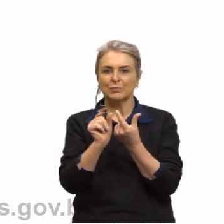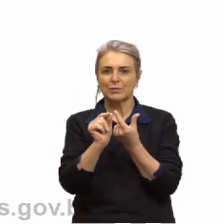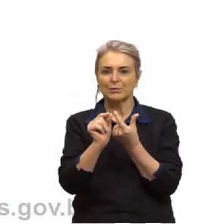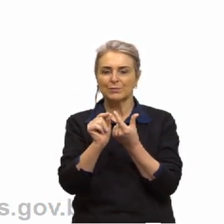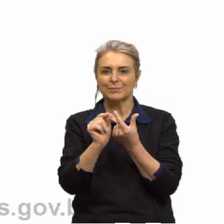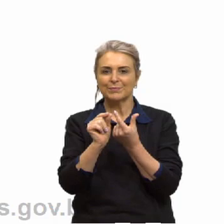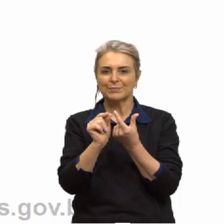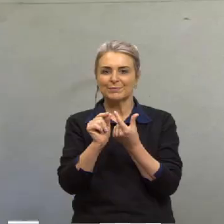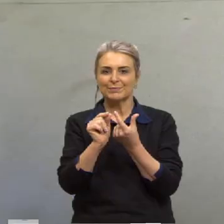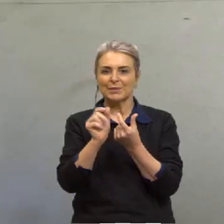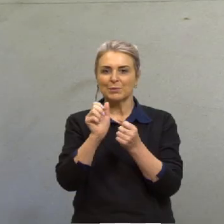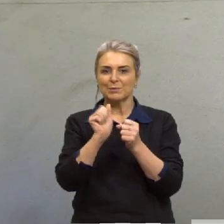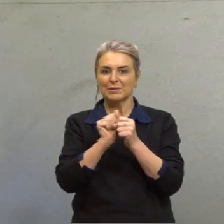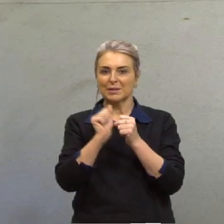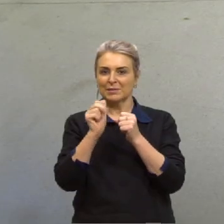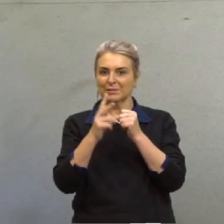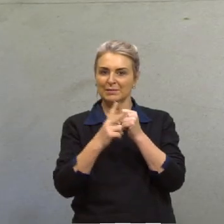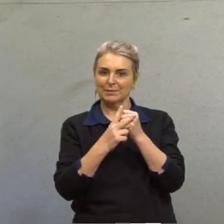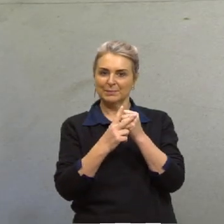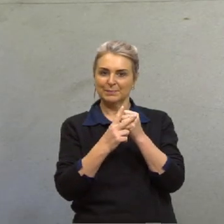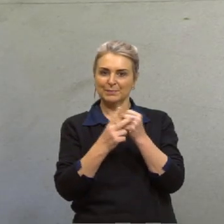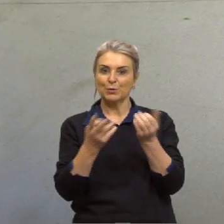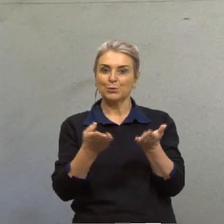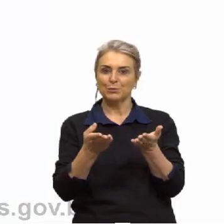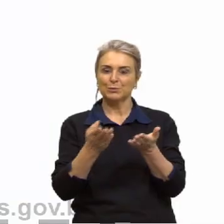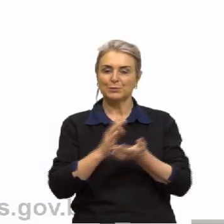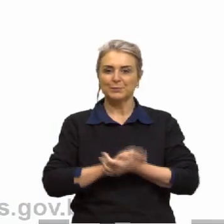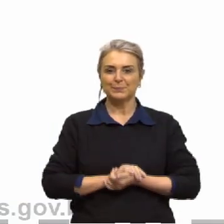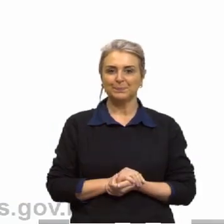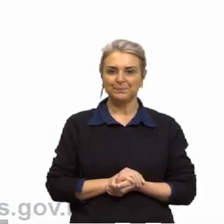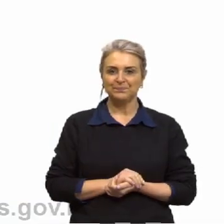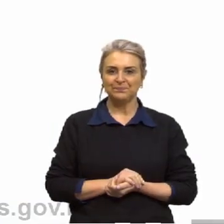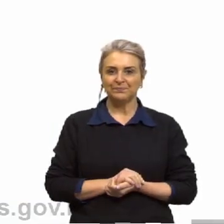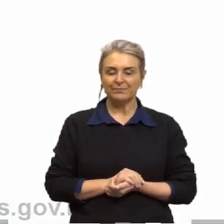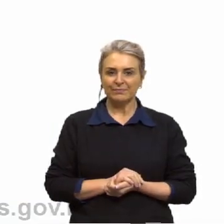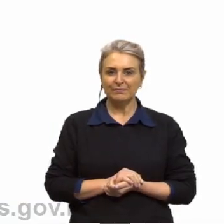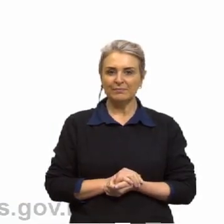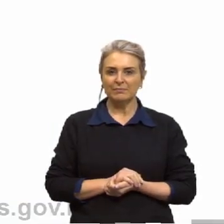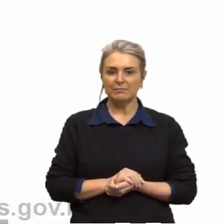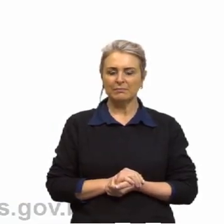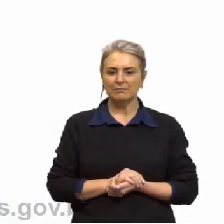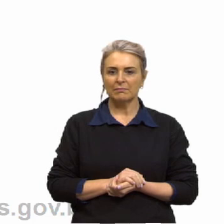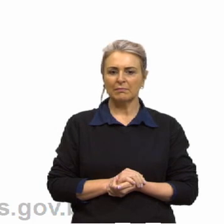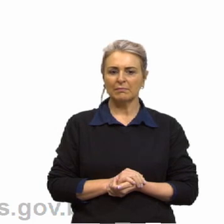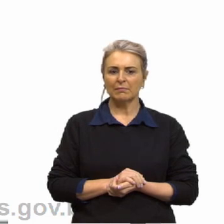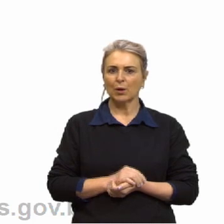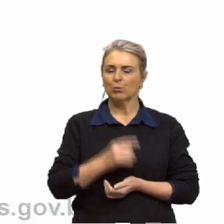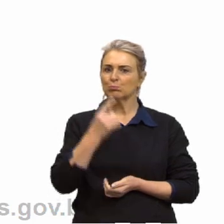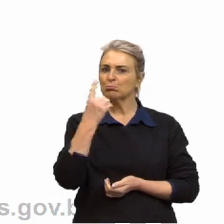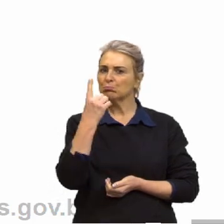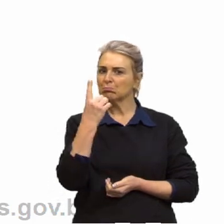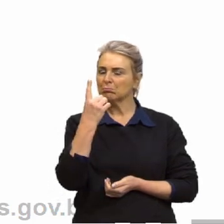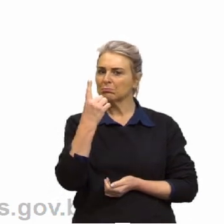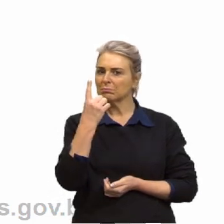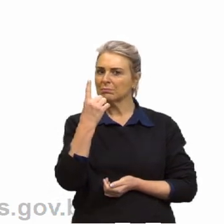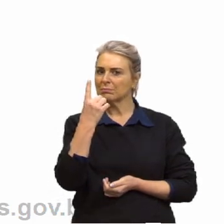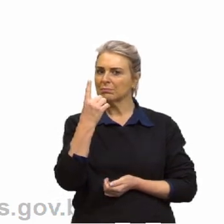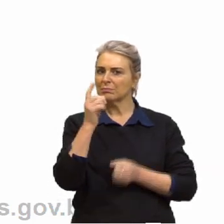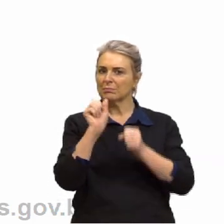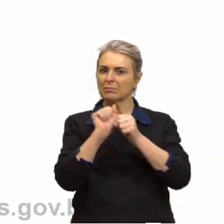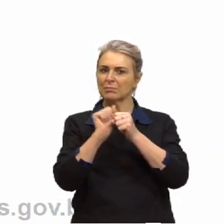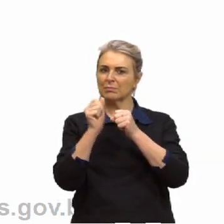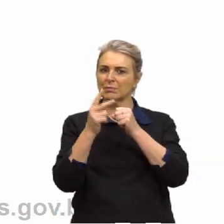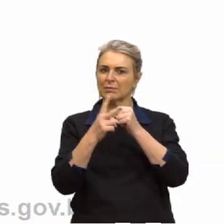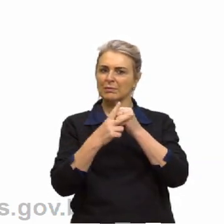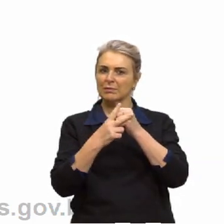os adverbiais. Pode passar. A gente vai ter um único sufixo adverbial. Lembram que